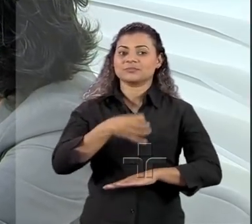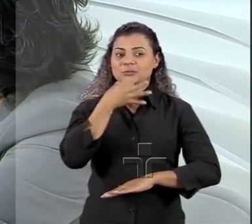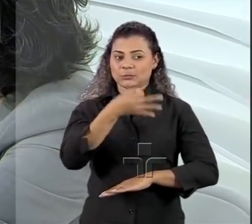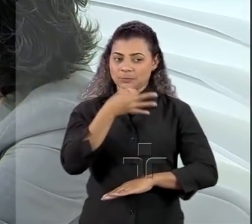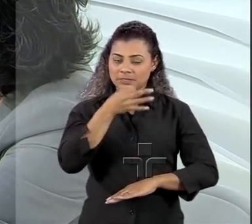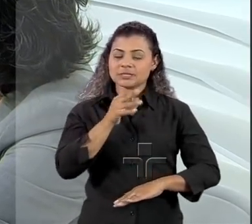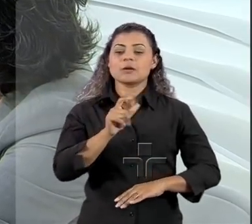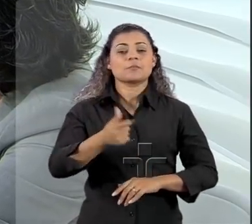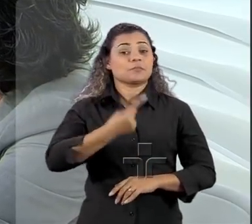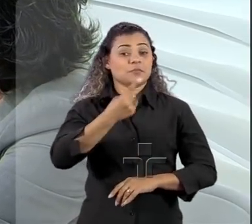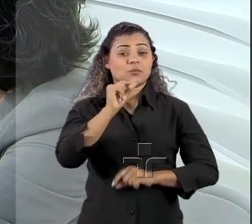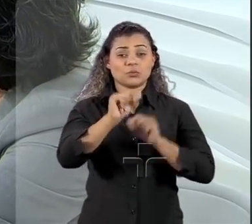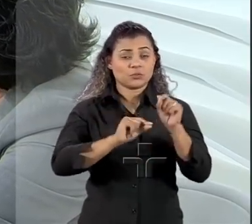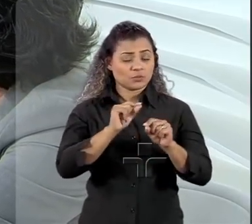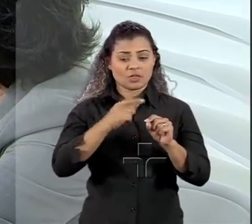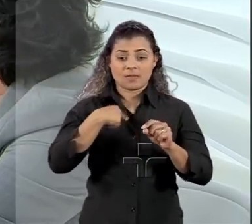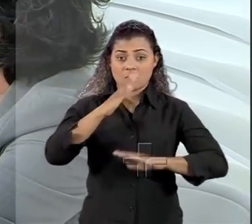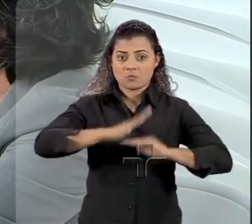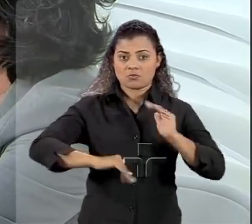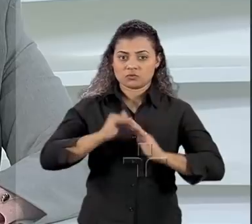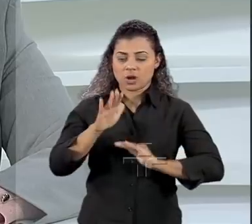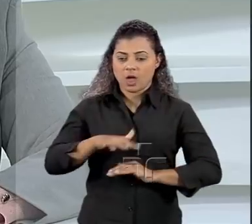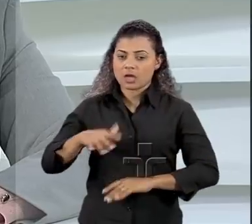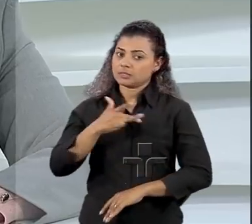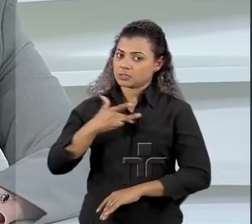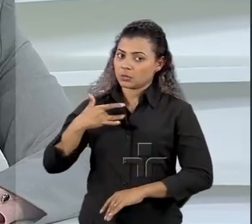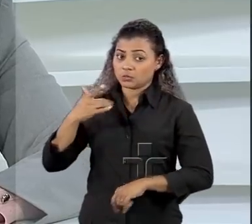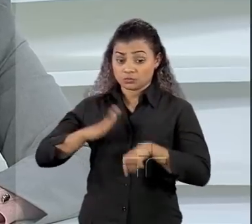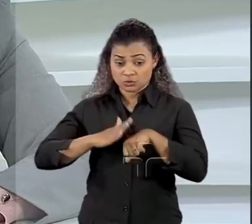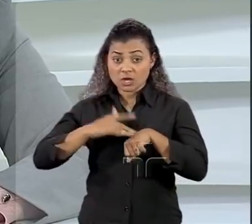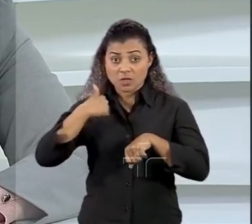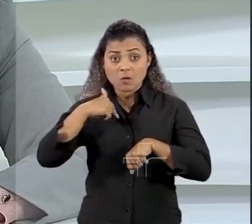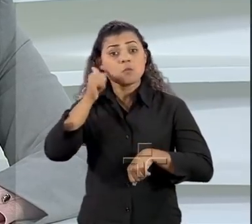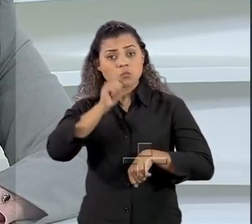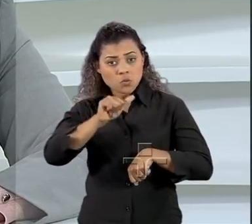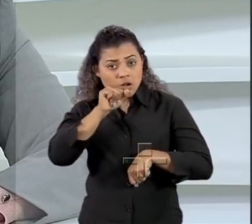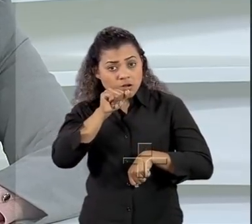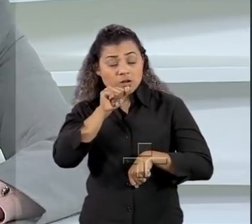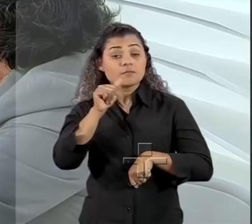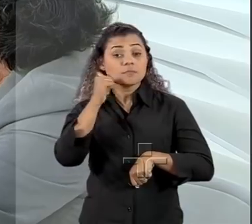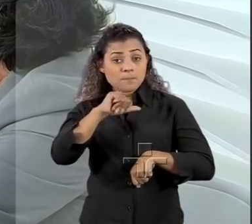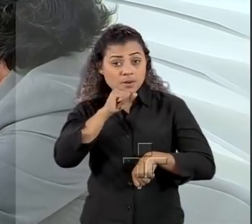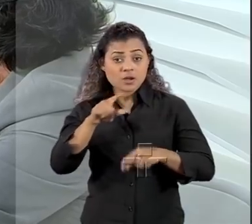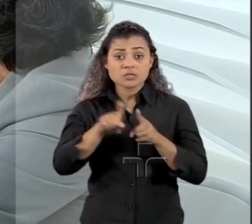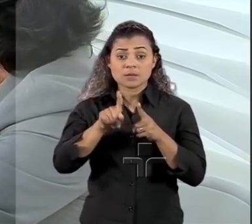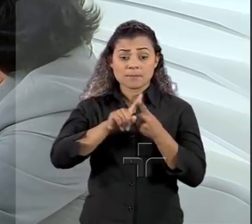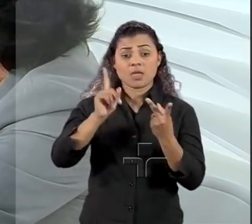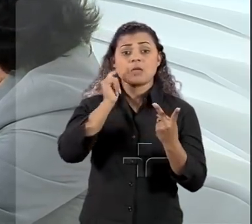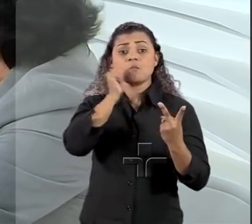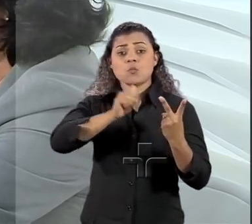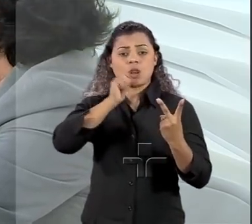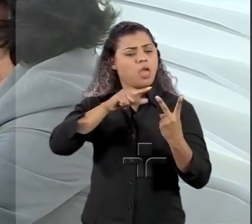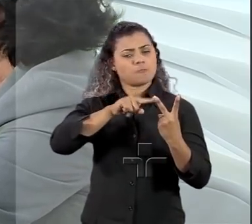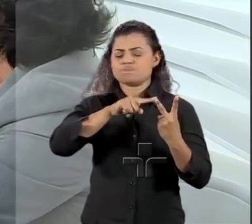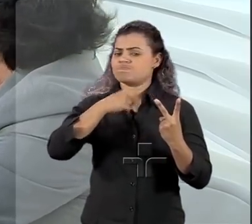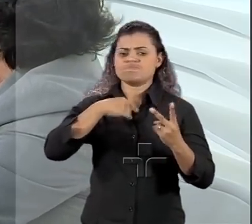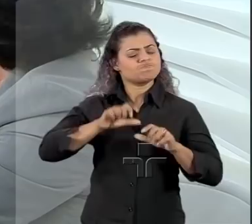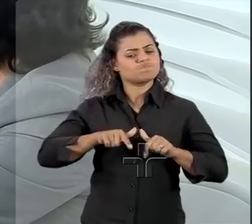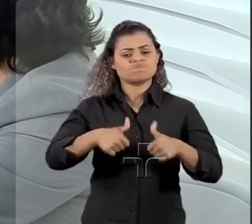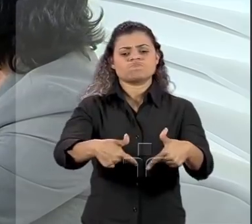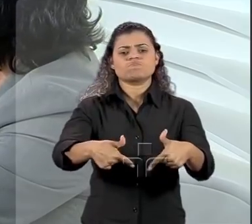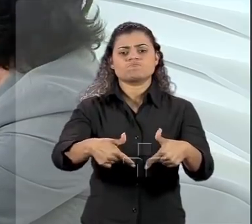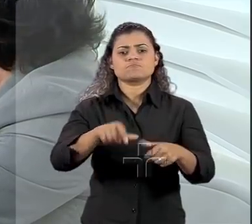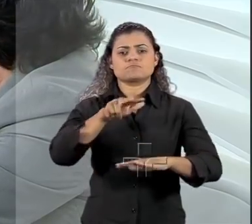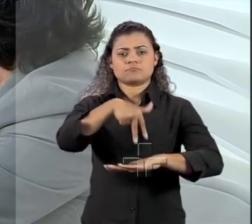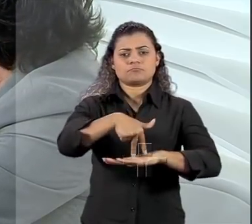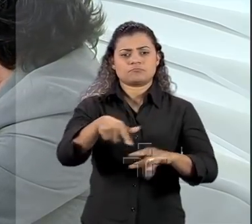lugar, não só como profissional de saúde, como mulher, como mãe. Claro, claro. É uma preocupação de, eu acho que é uma preocupação de todas as